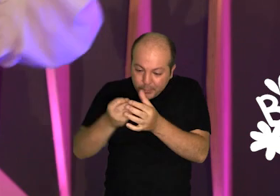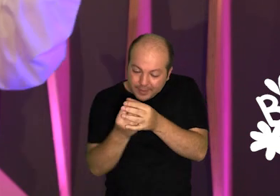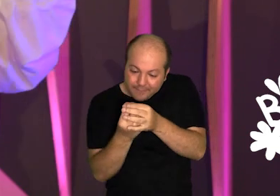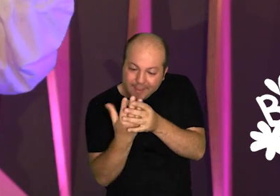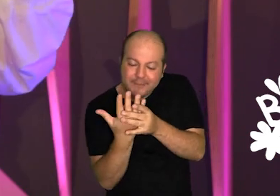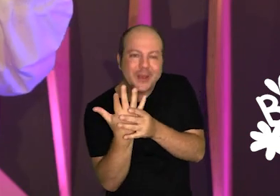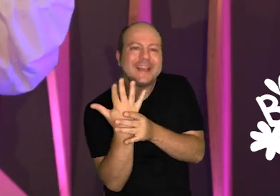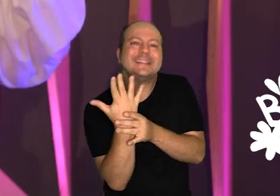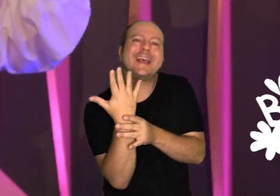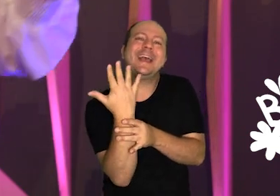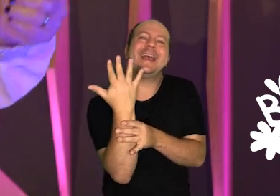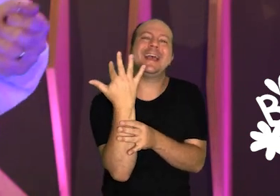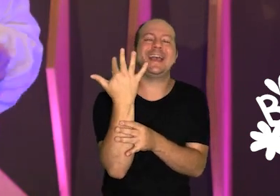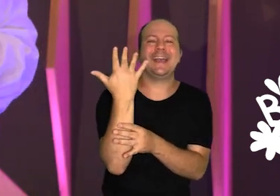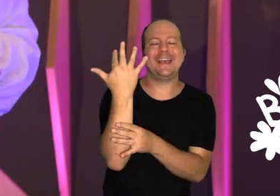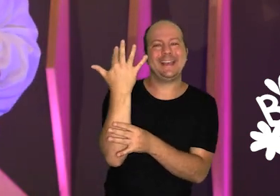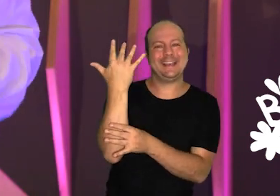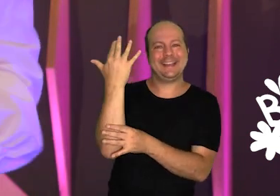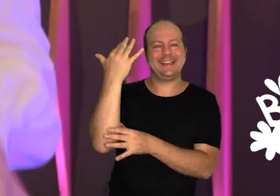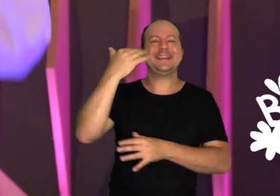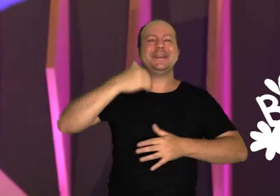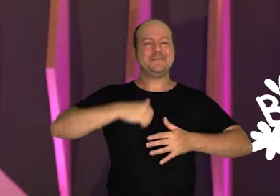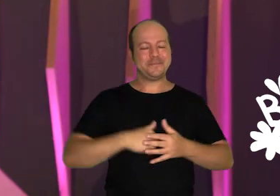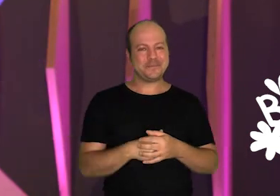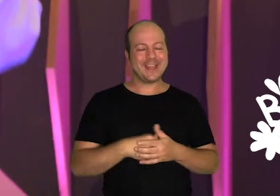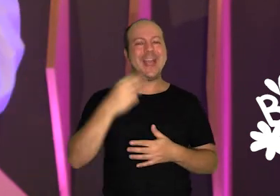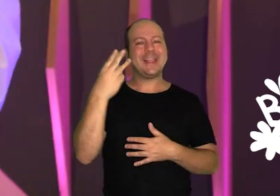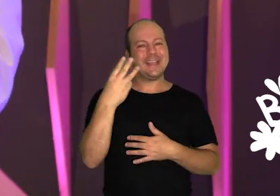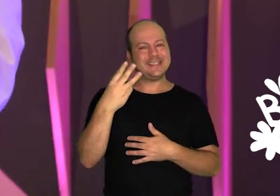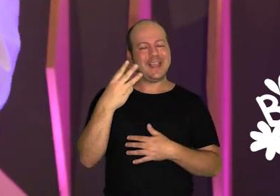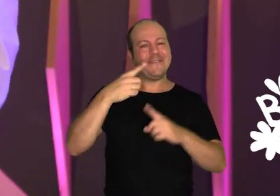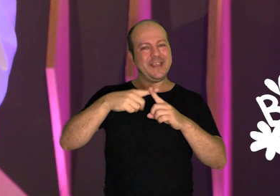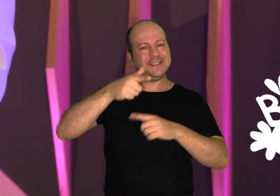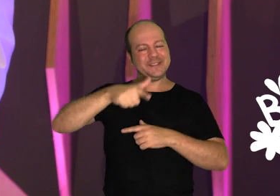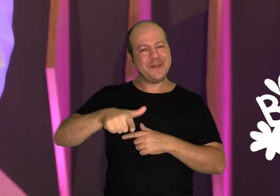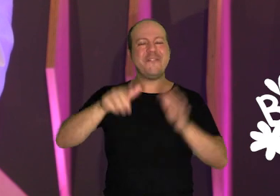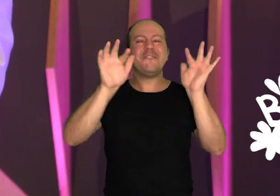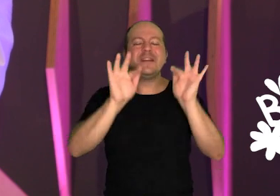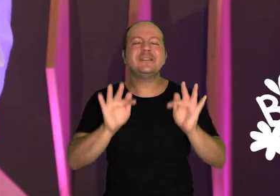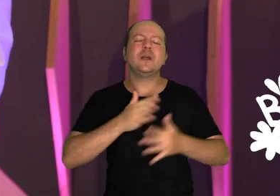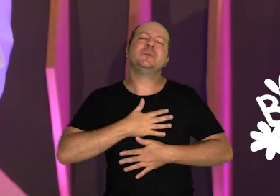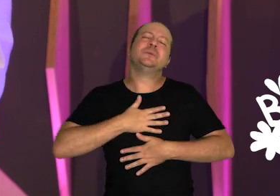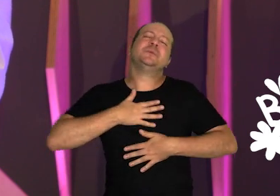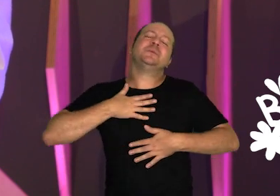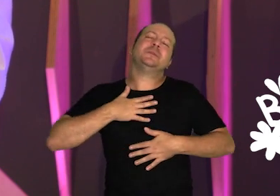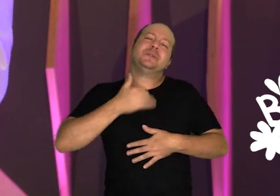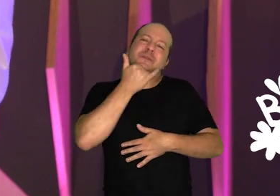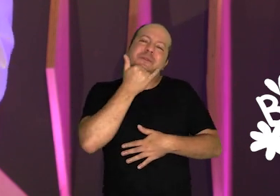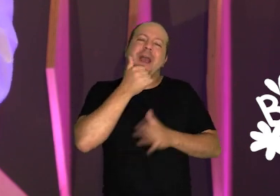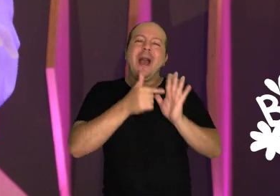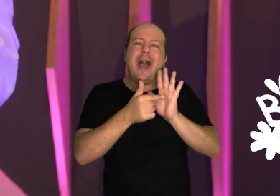que a muda vai florescer. Pela terceira vez, foi uma felicidade imensa